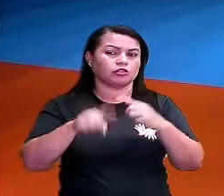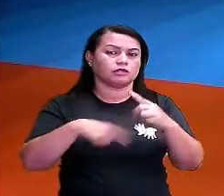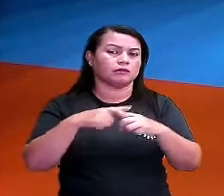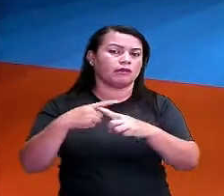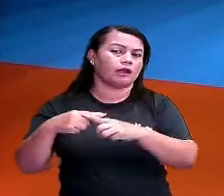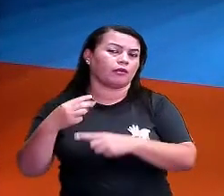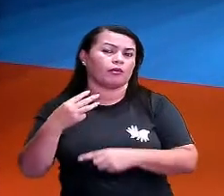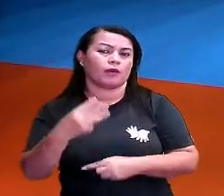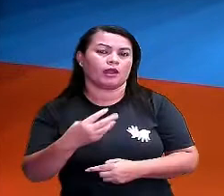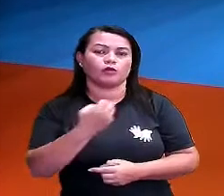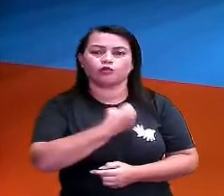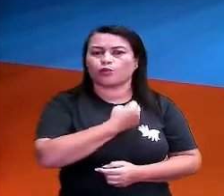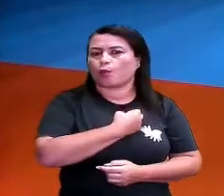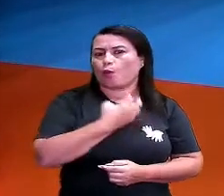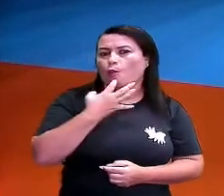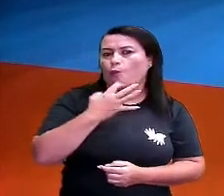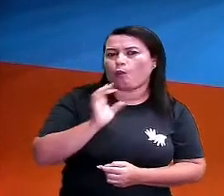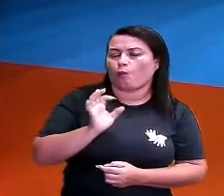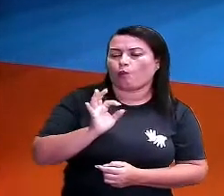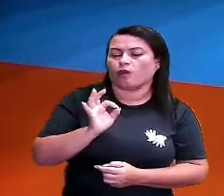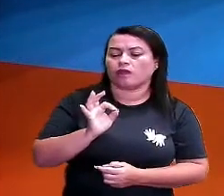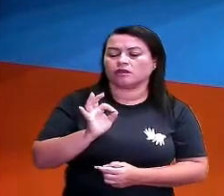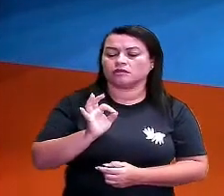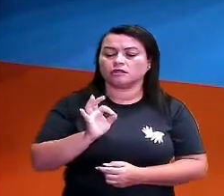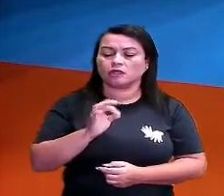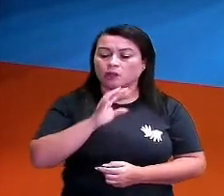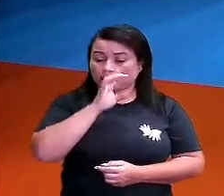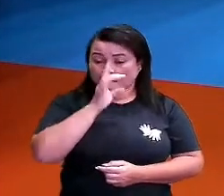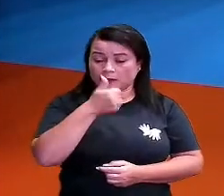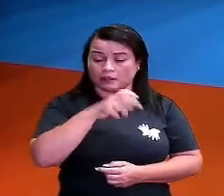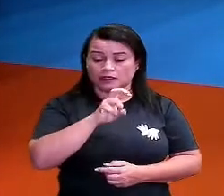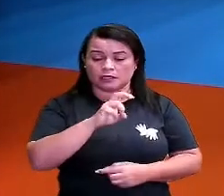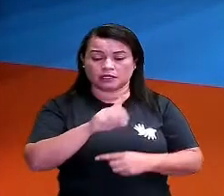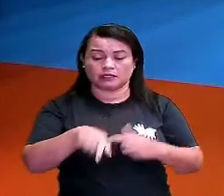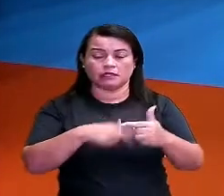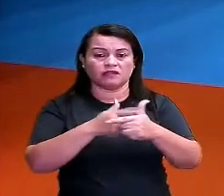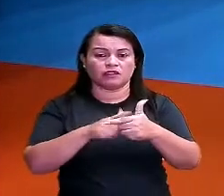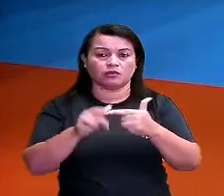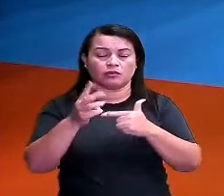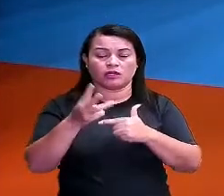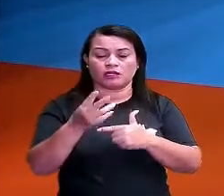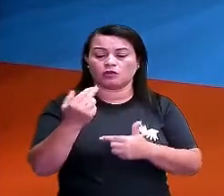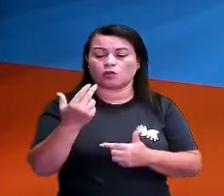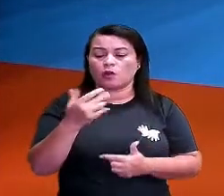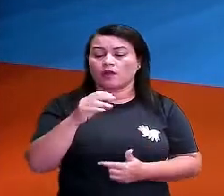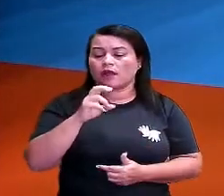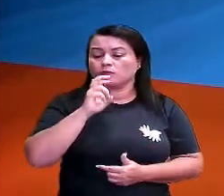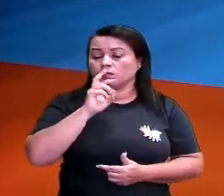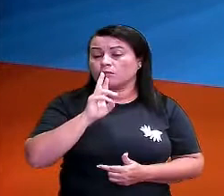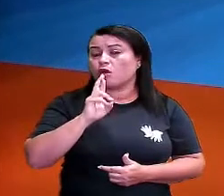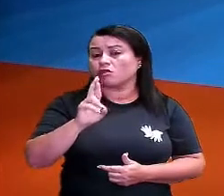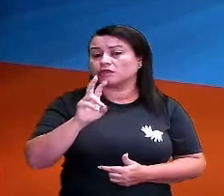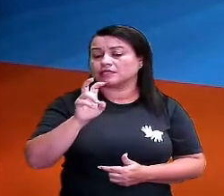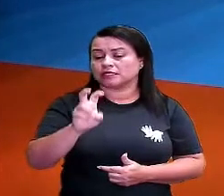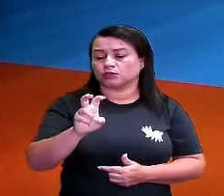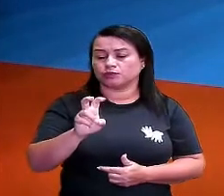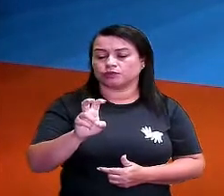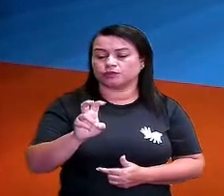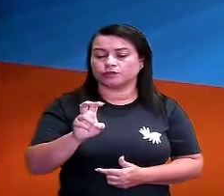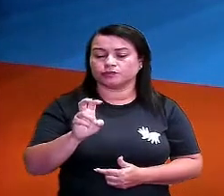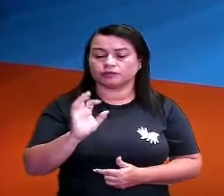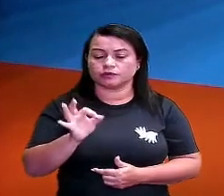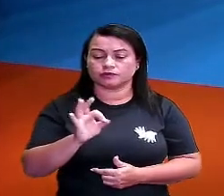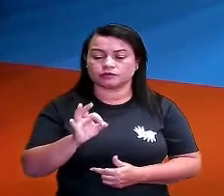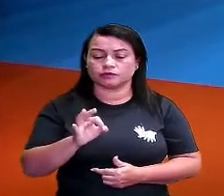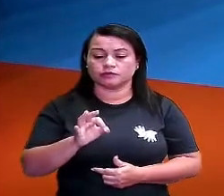o número desconhecido. Então, 15 dividido por 3 igual a 5. Ou seja, o primeiro número é 5.